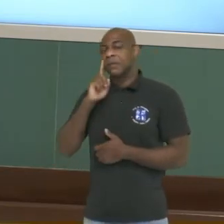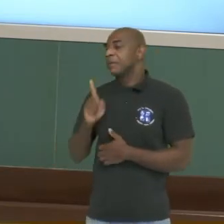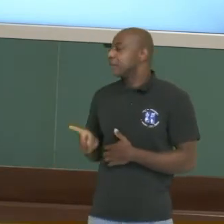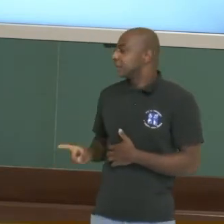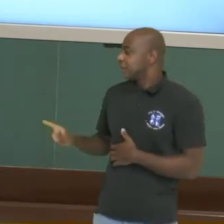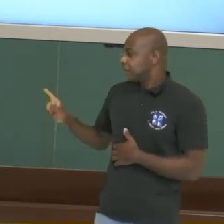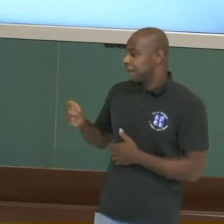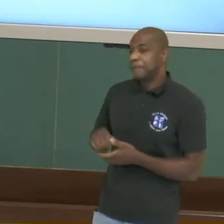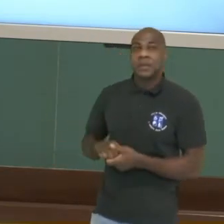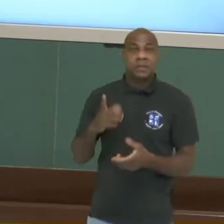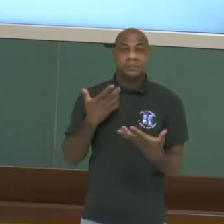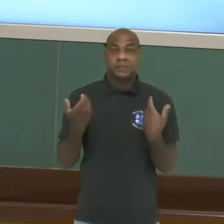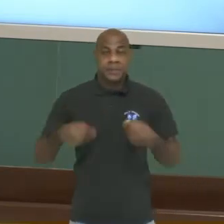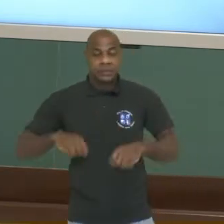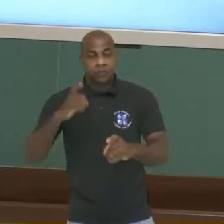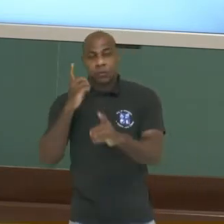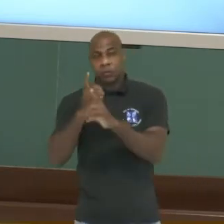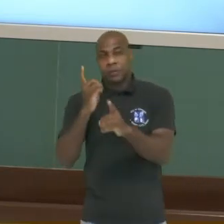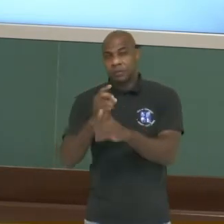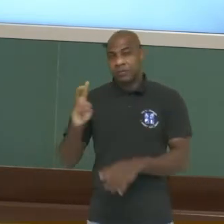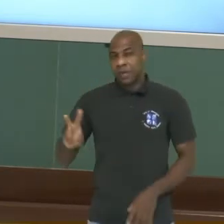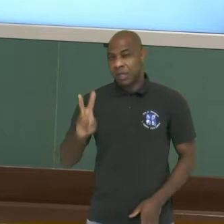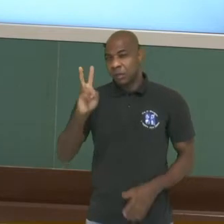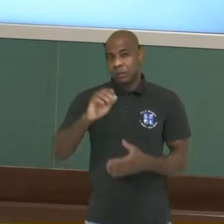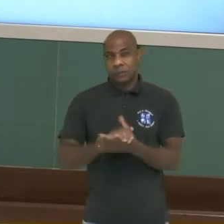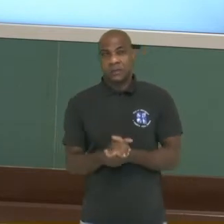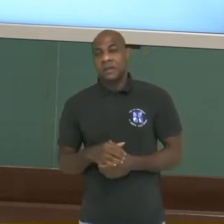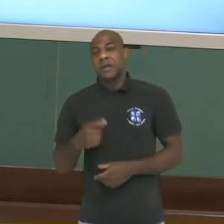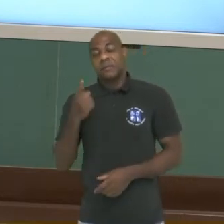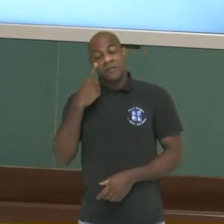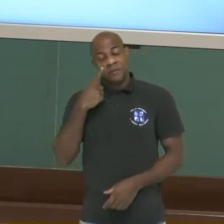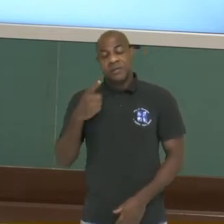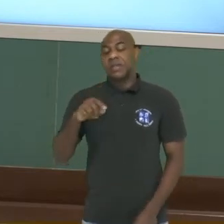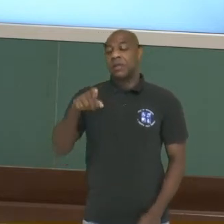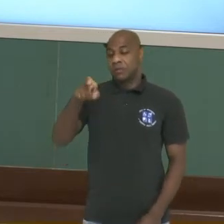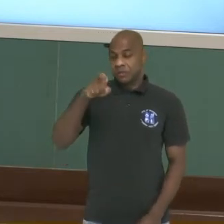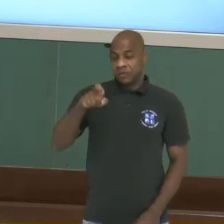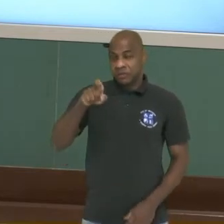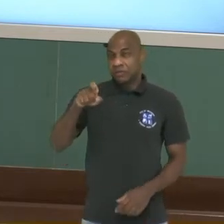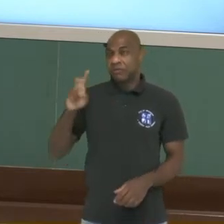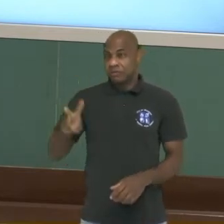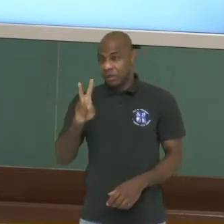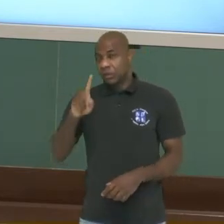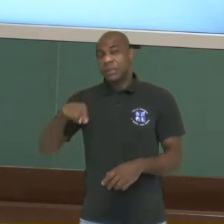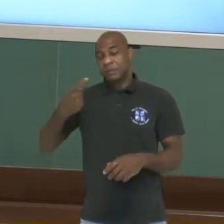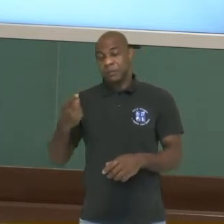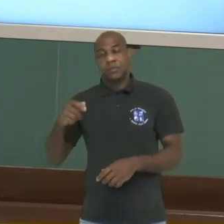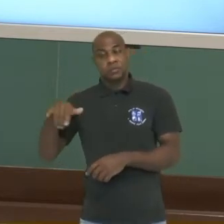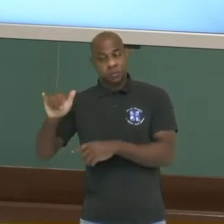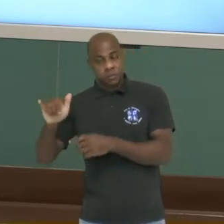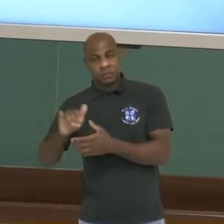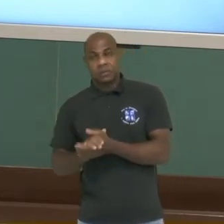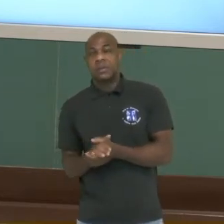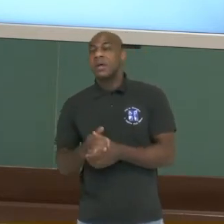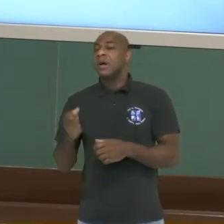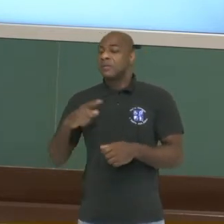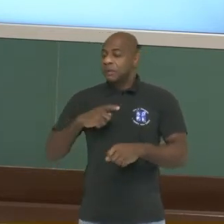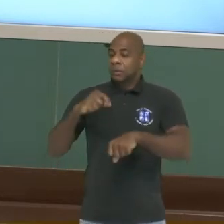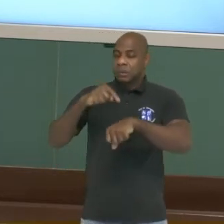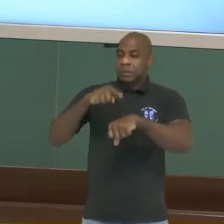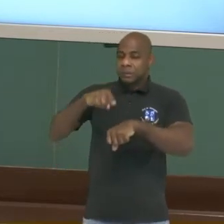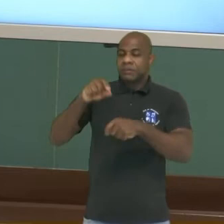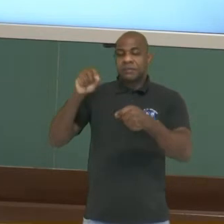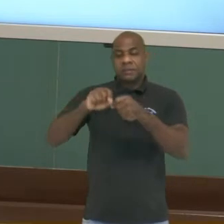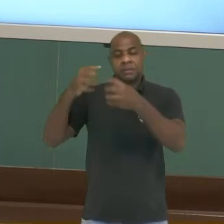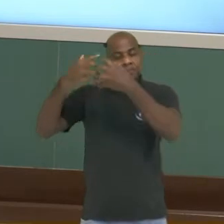quer saber qual é. Primeiro você resolve primeiro o x, depois o y, tendo a equação da reta. Eu vou dar um tempinho para vocês